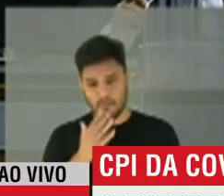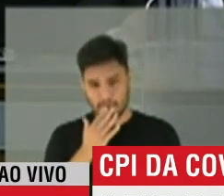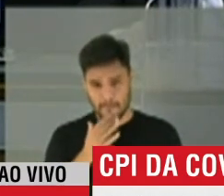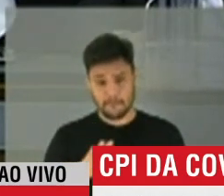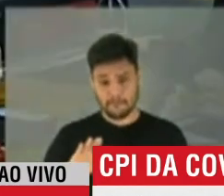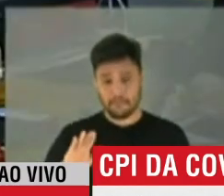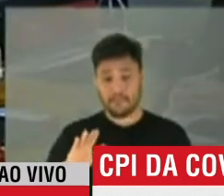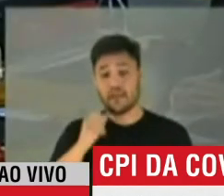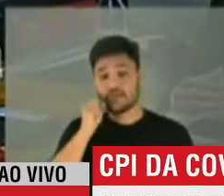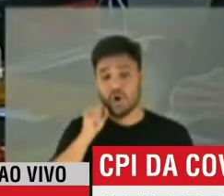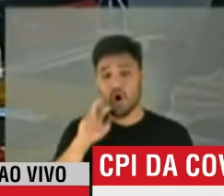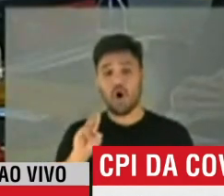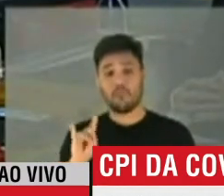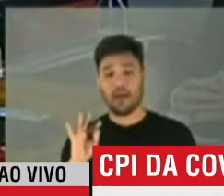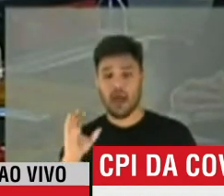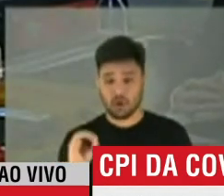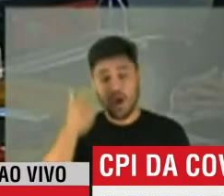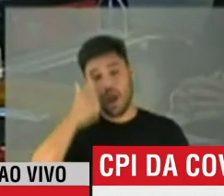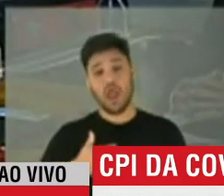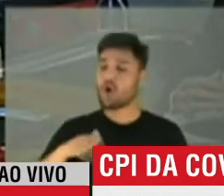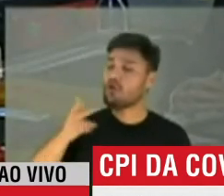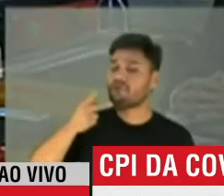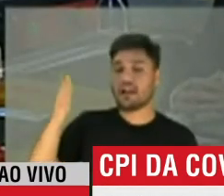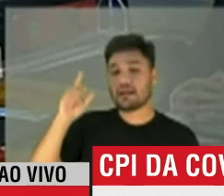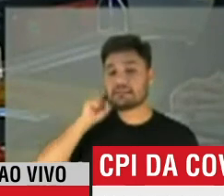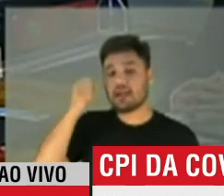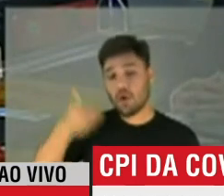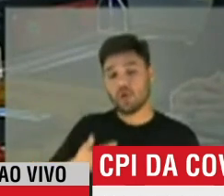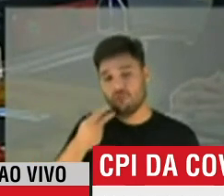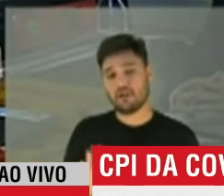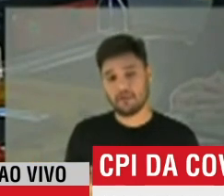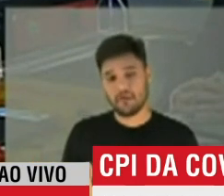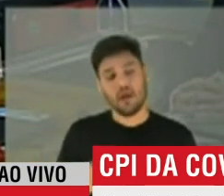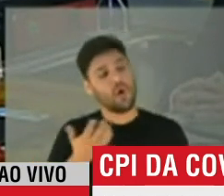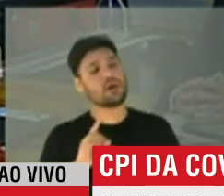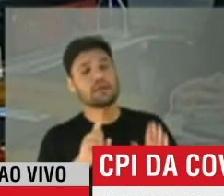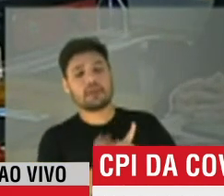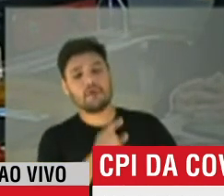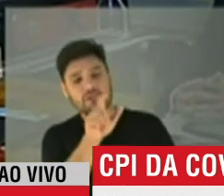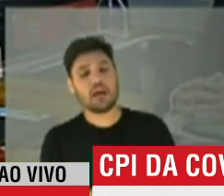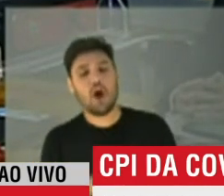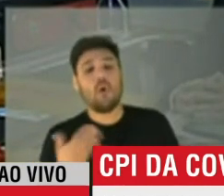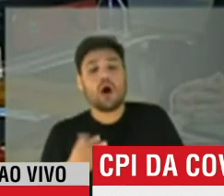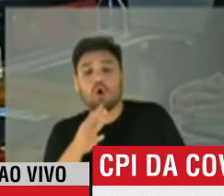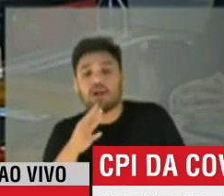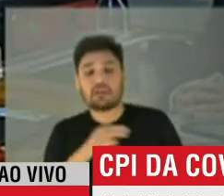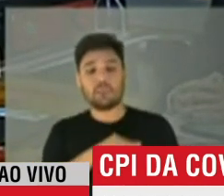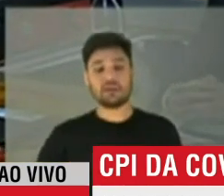gentileza, senhor Roberto, presidente. Eu estou com a palavra, senador, eu gostaria de saber do senhor, quando o senhor conheceu o ministro